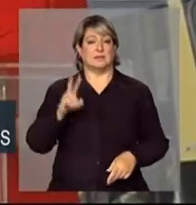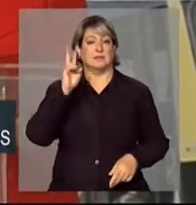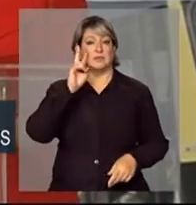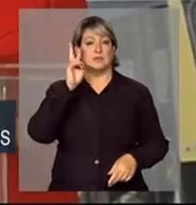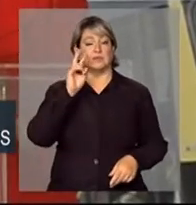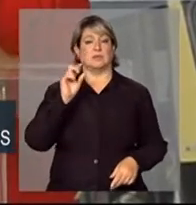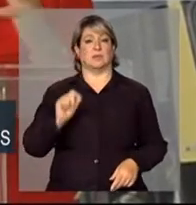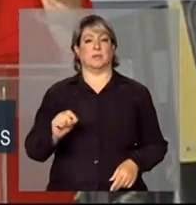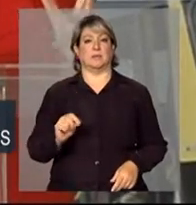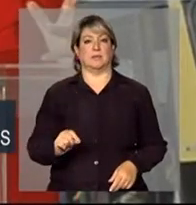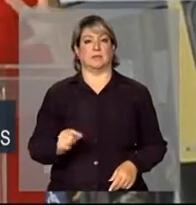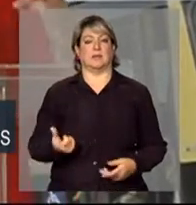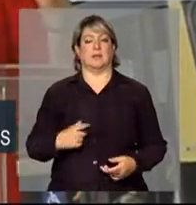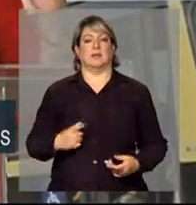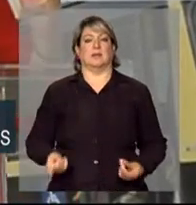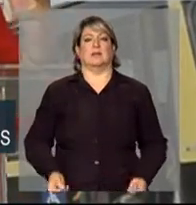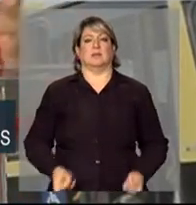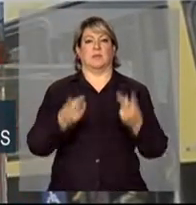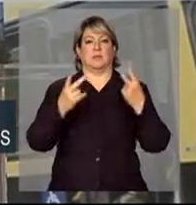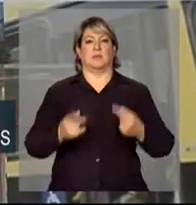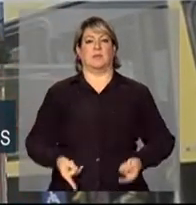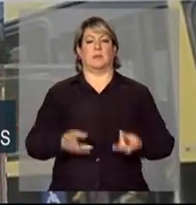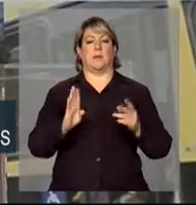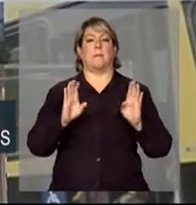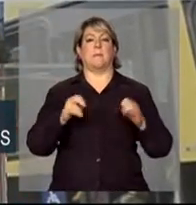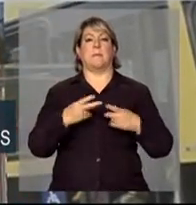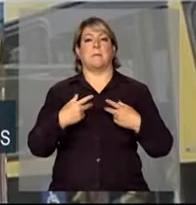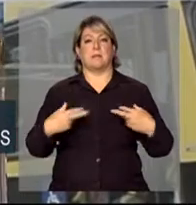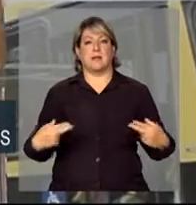à exportação de bens